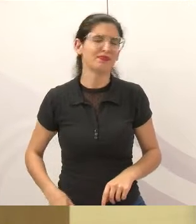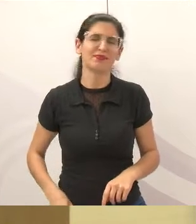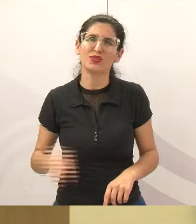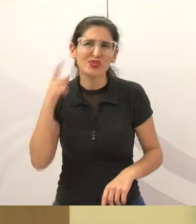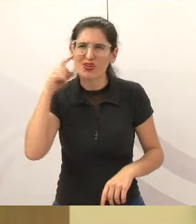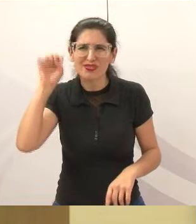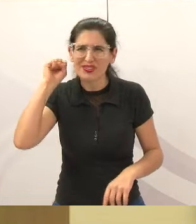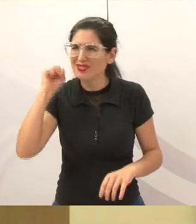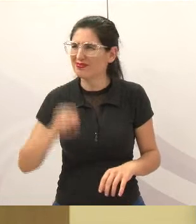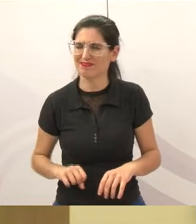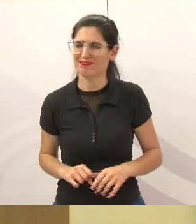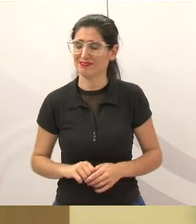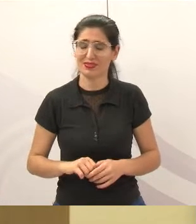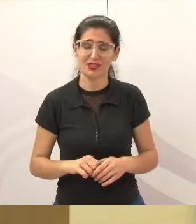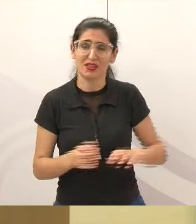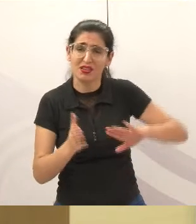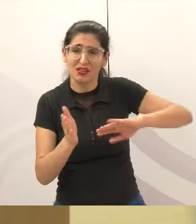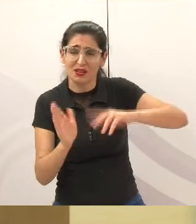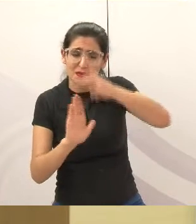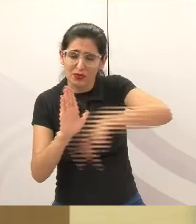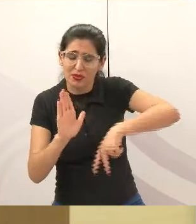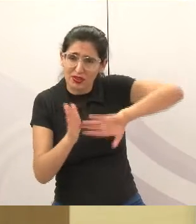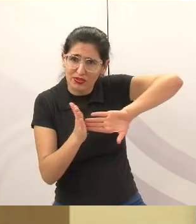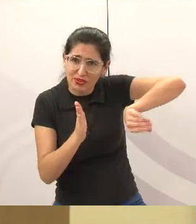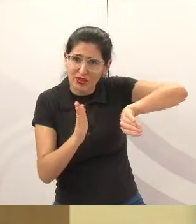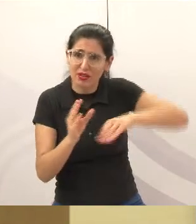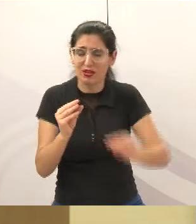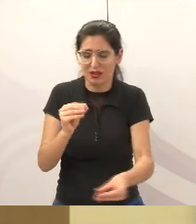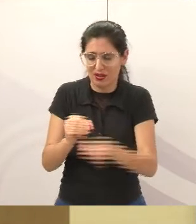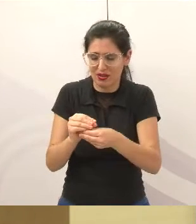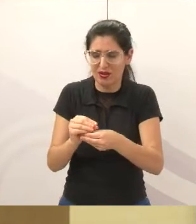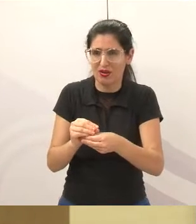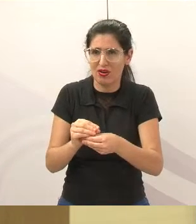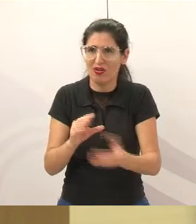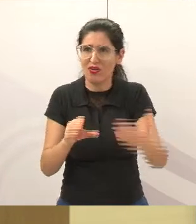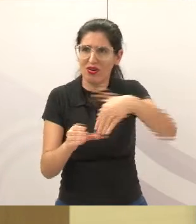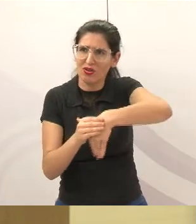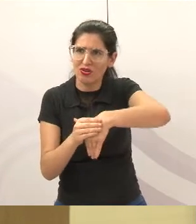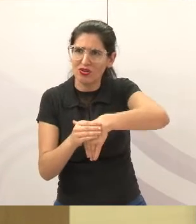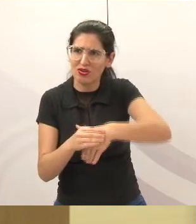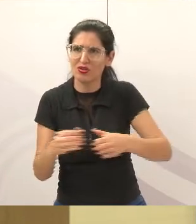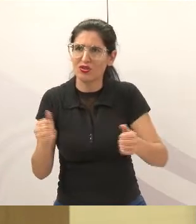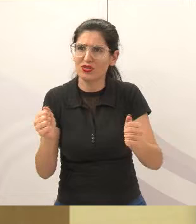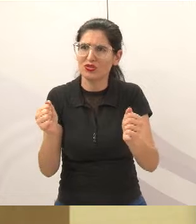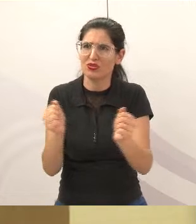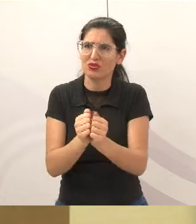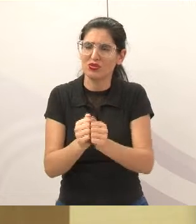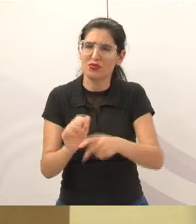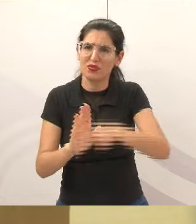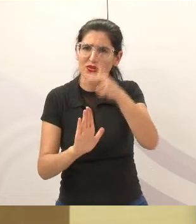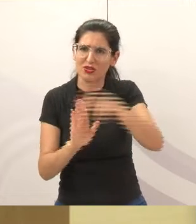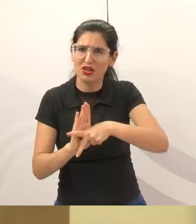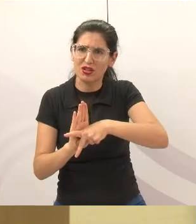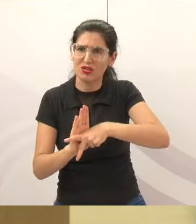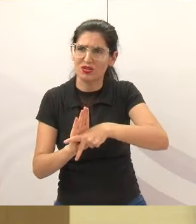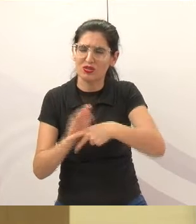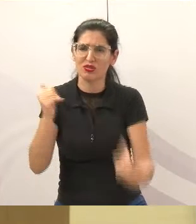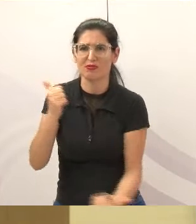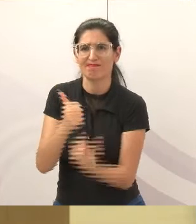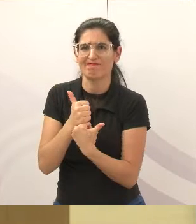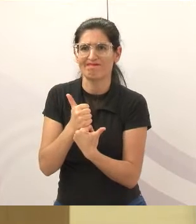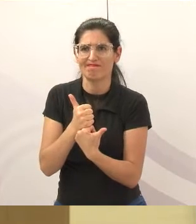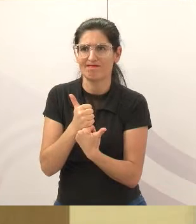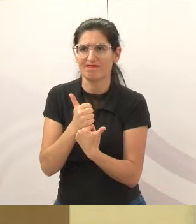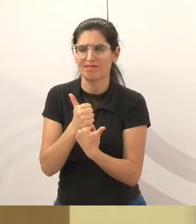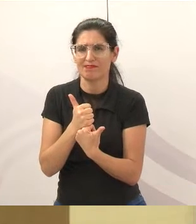projeto, ela foi retirada através de uma emenda que será votada junto com o projeto substitutivo, que não houve tempo hábil